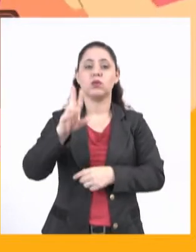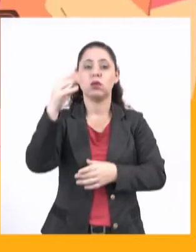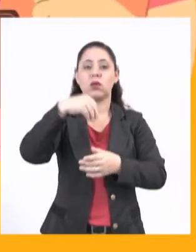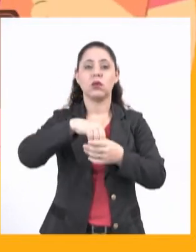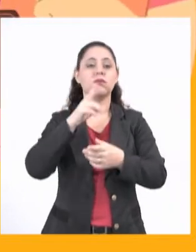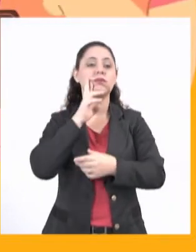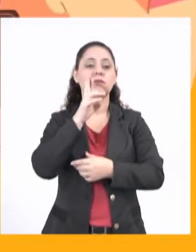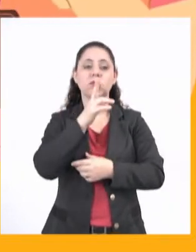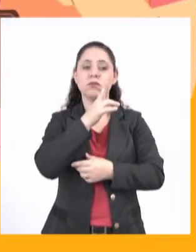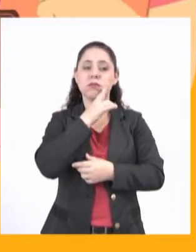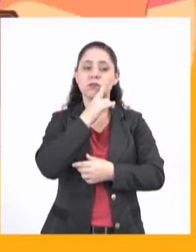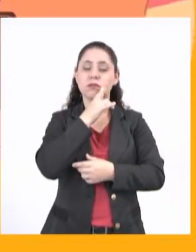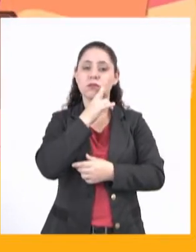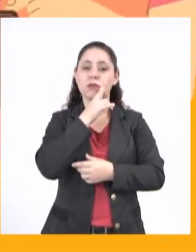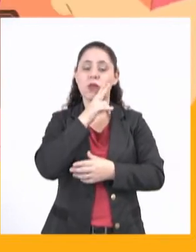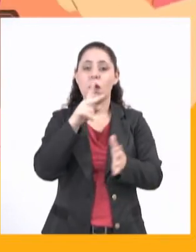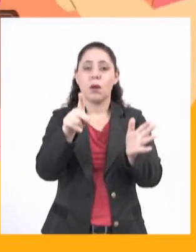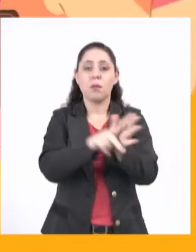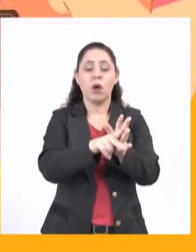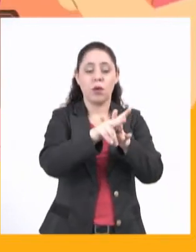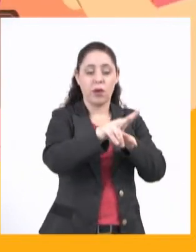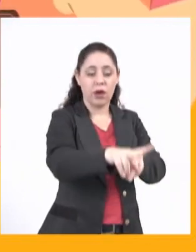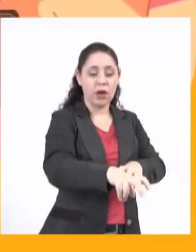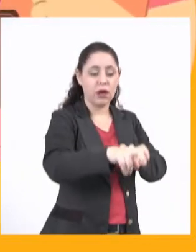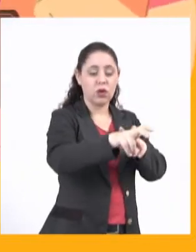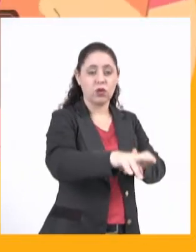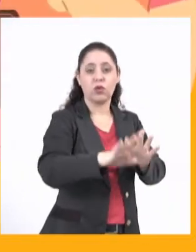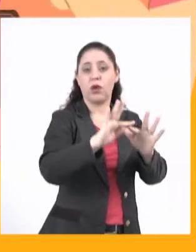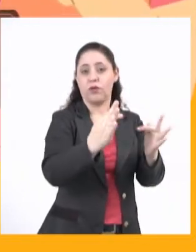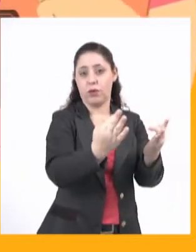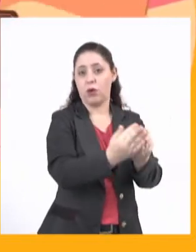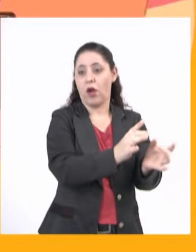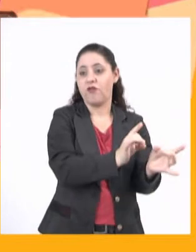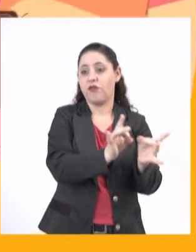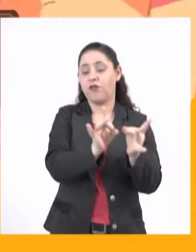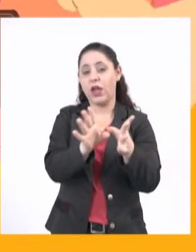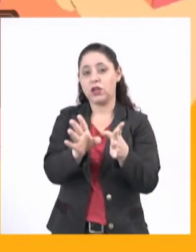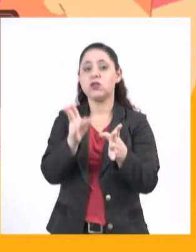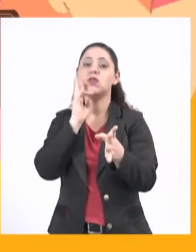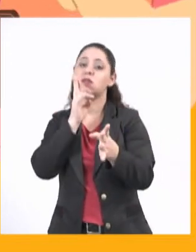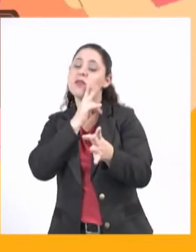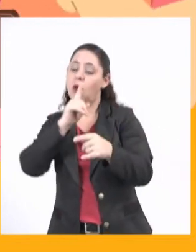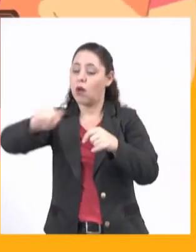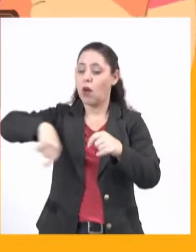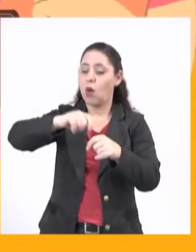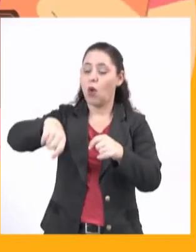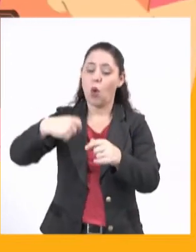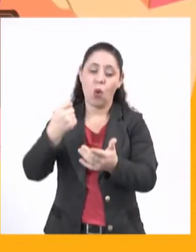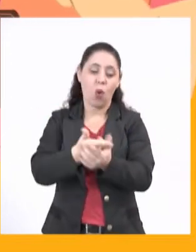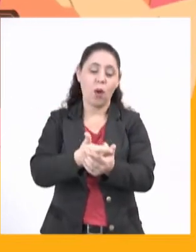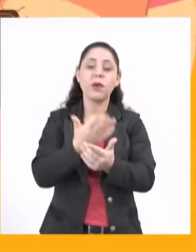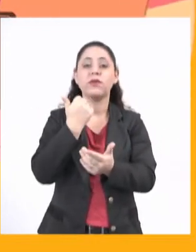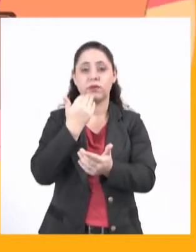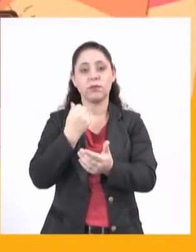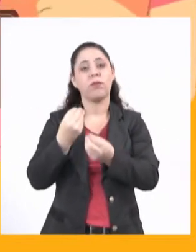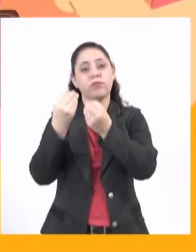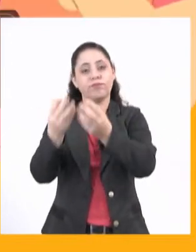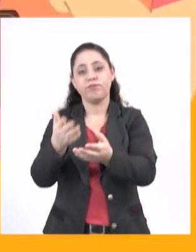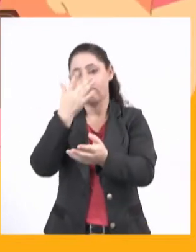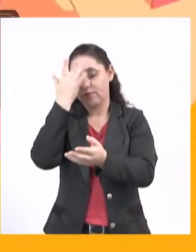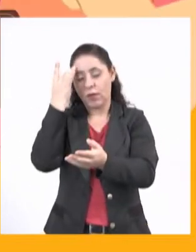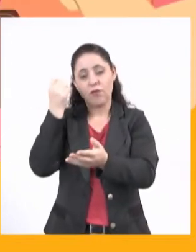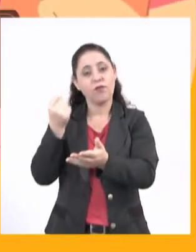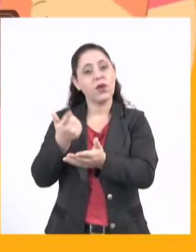desse restaurante venham da agricultura familiar, assim como é a política dentro do PNAE, que eles venham através do programa de aquisição,